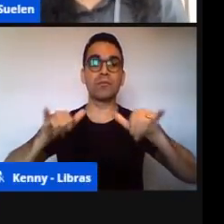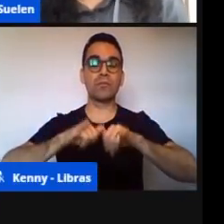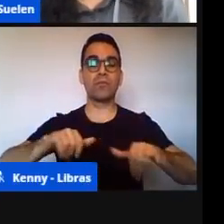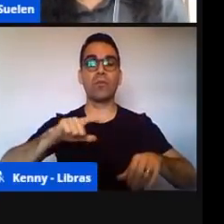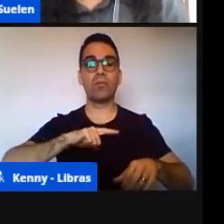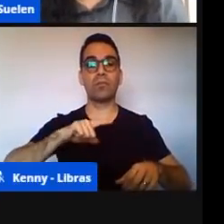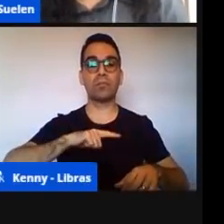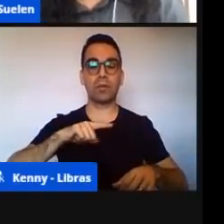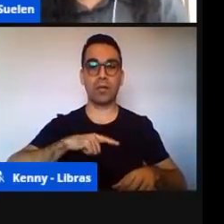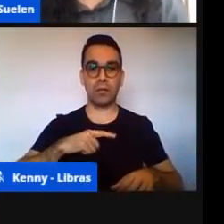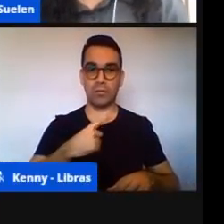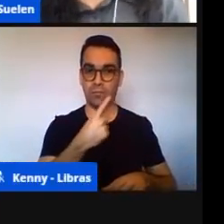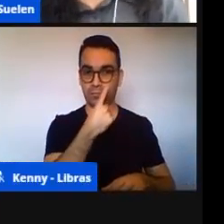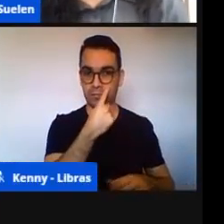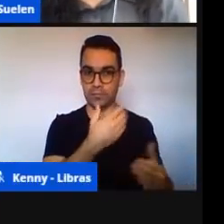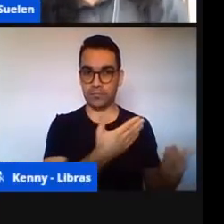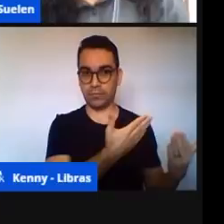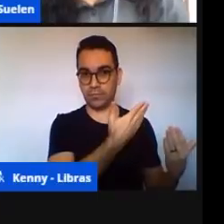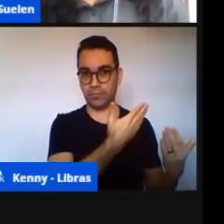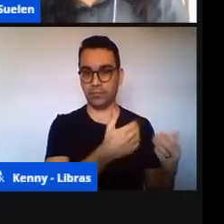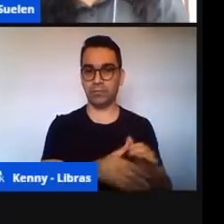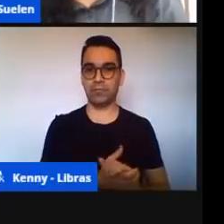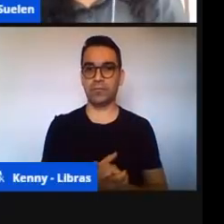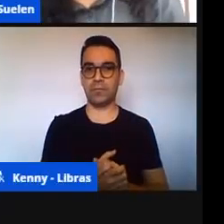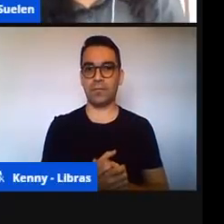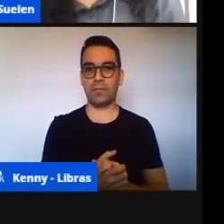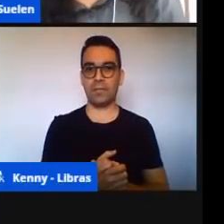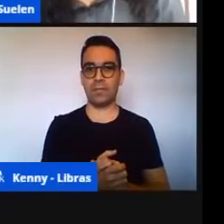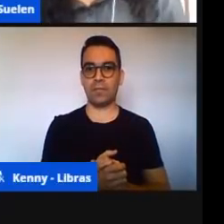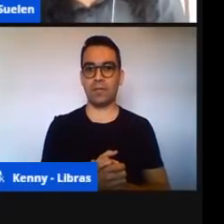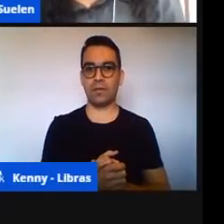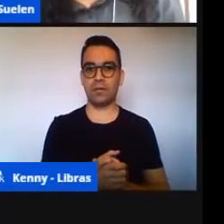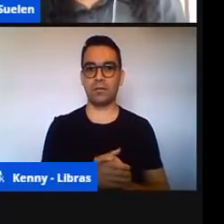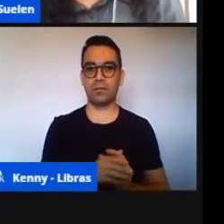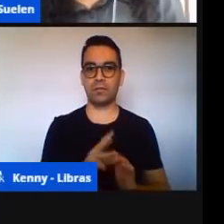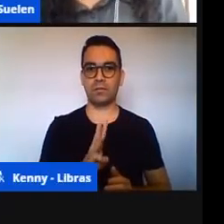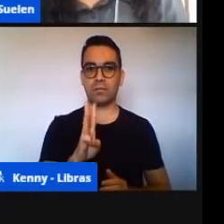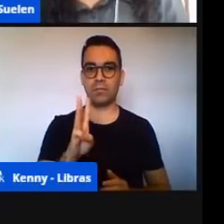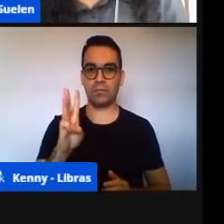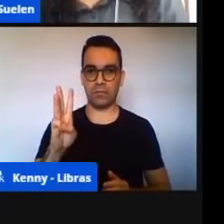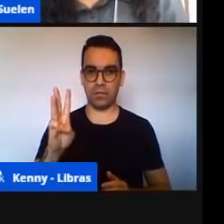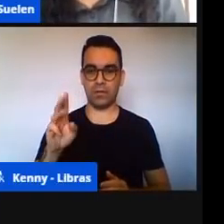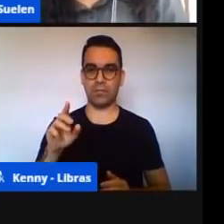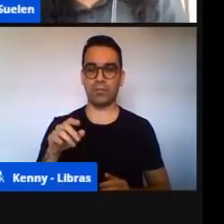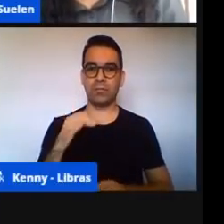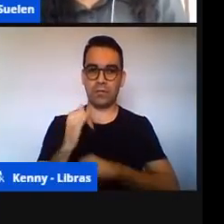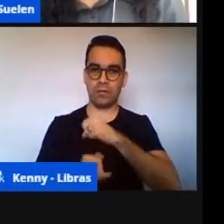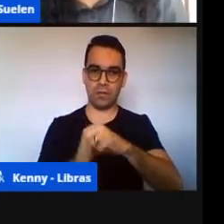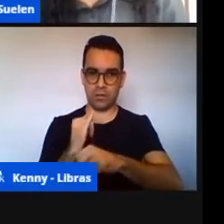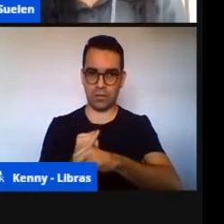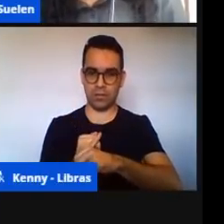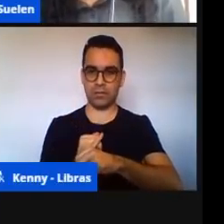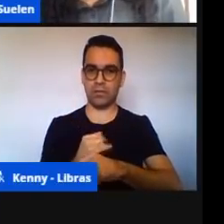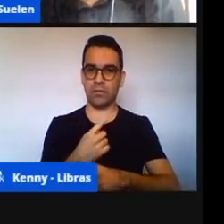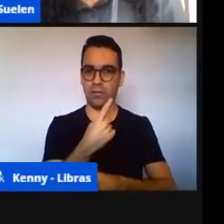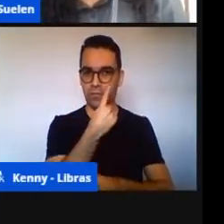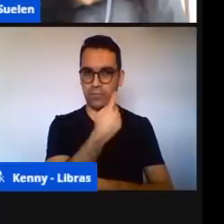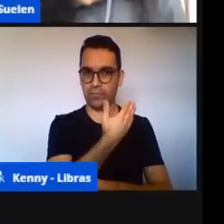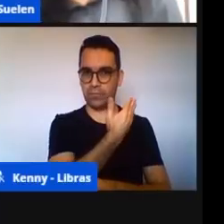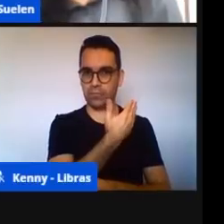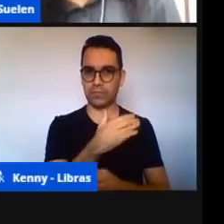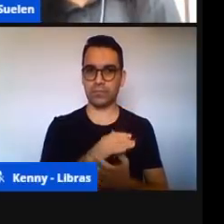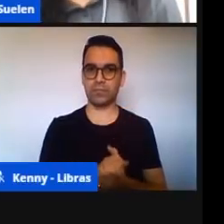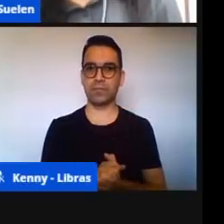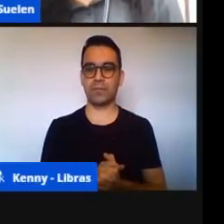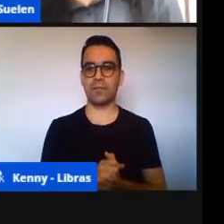para a execução do Programa Nacional de Alimentação Escolar, no retorno presencial às aulas durante a pandemia da Covid-19,